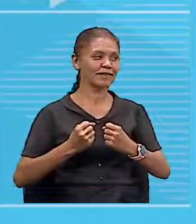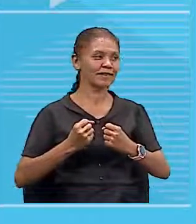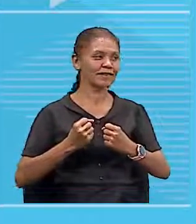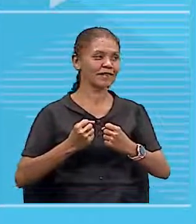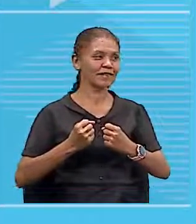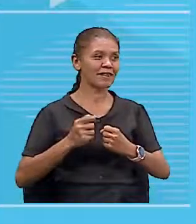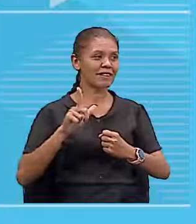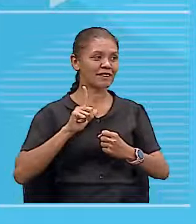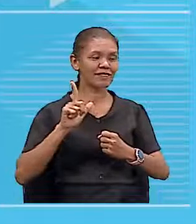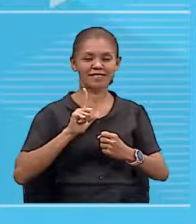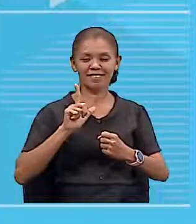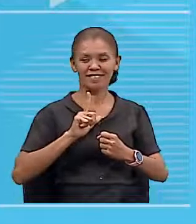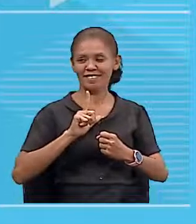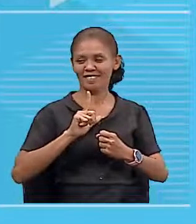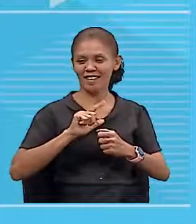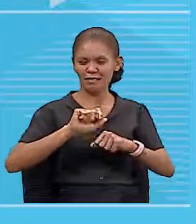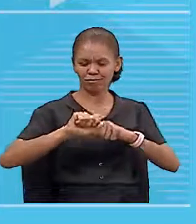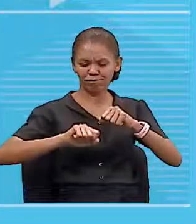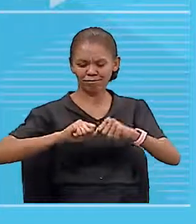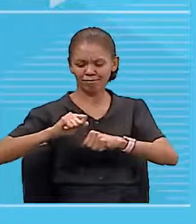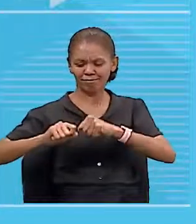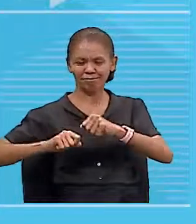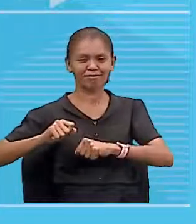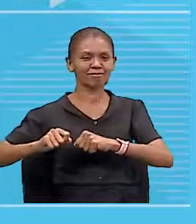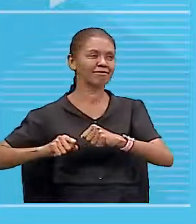que ela amarrava o para-choque do Fusca